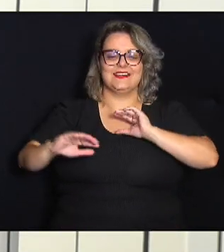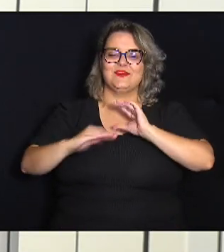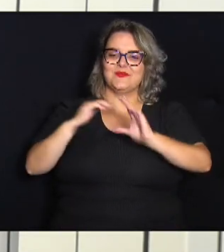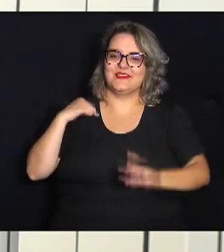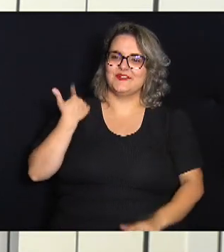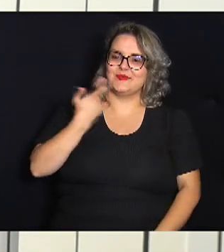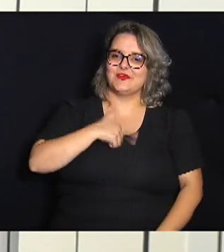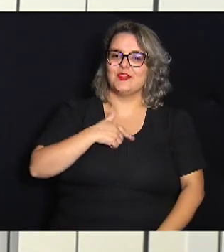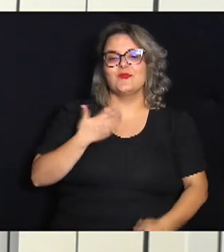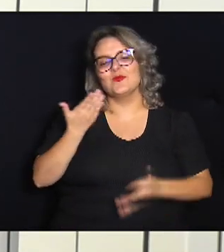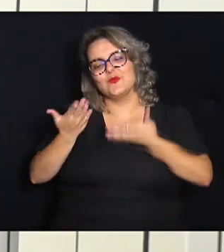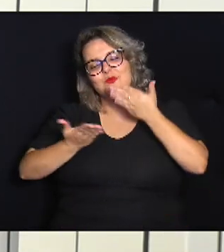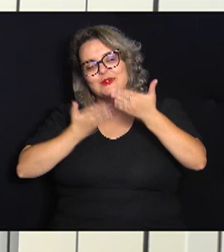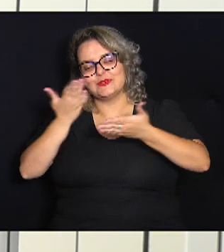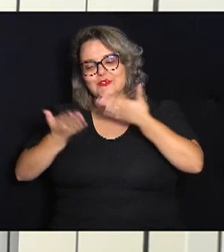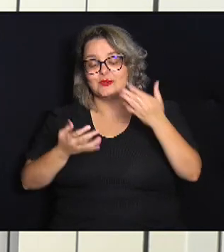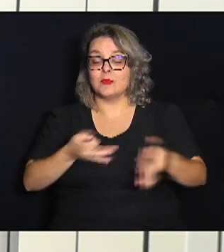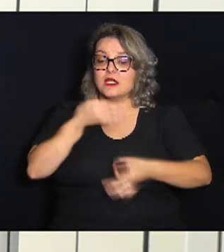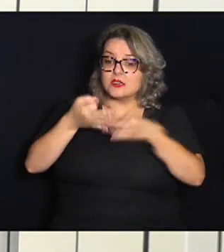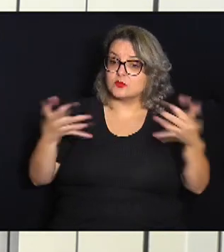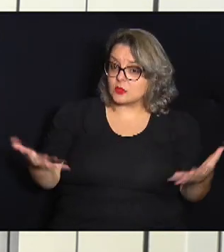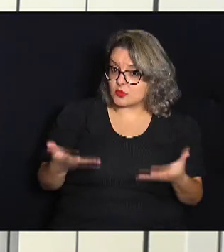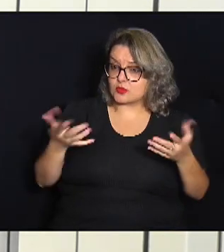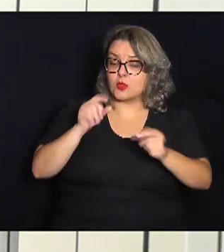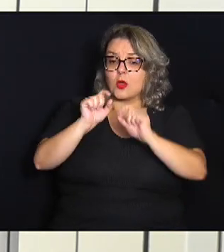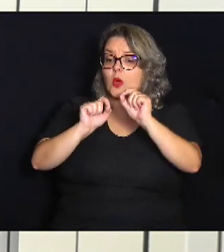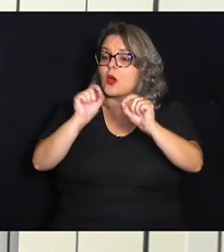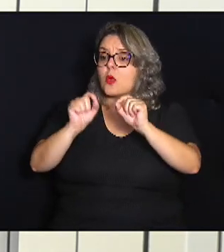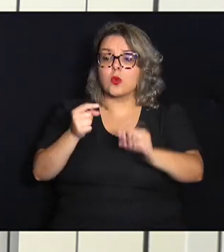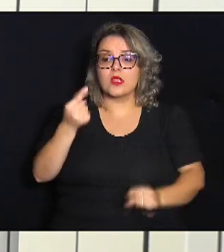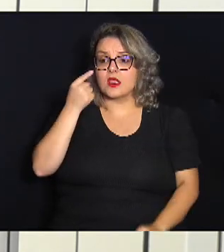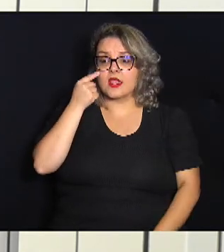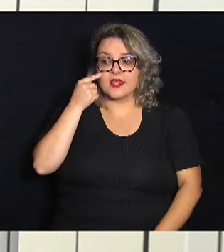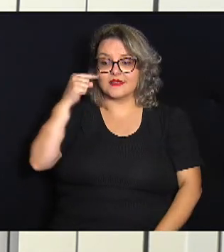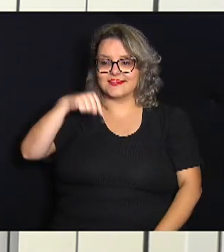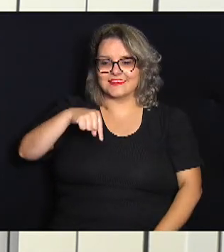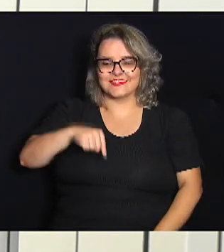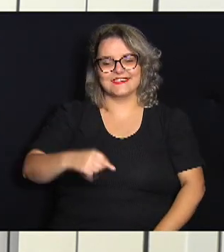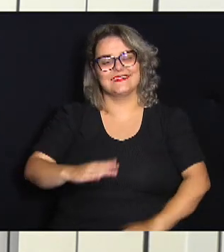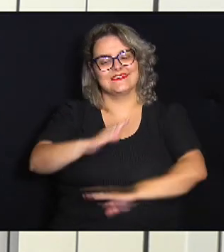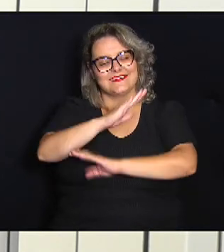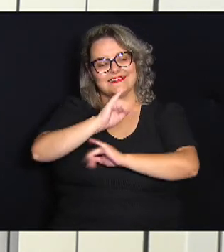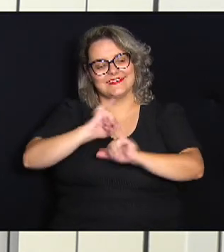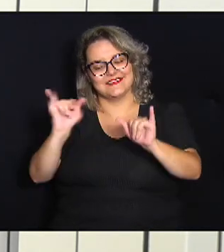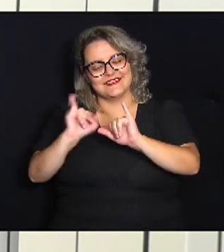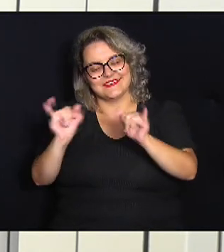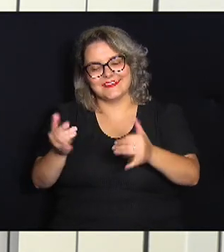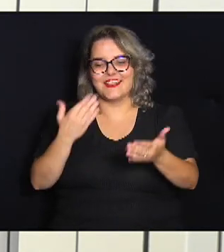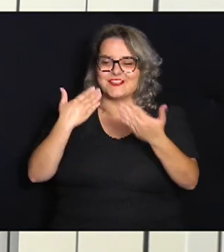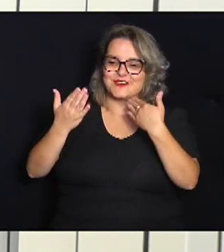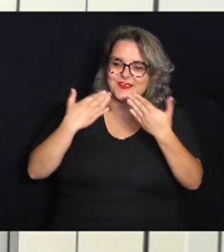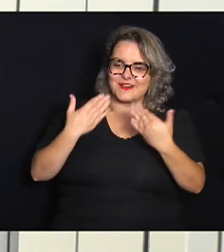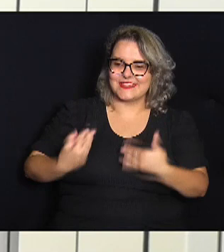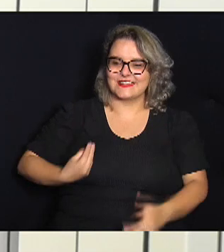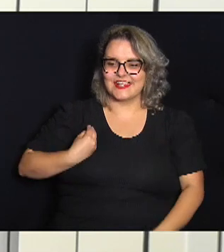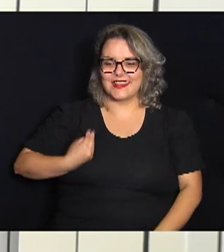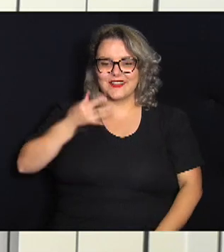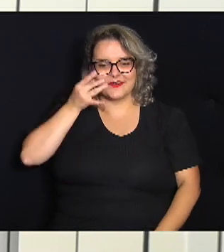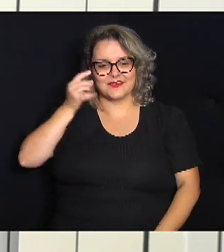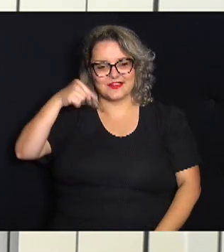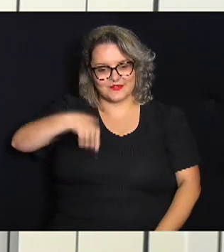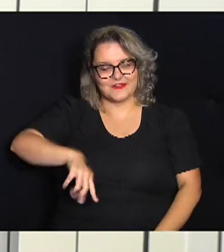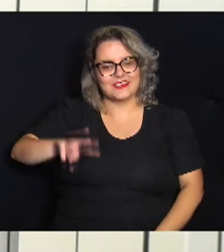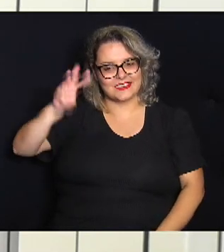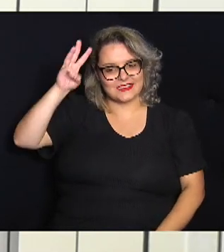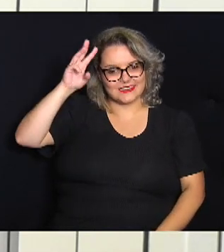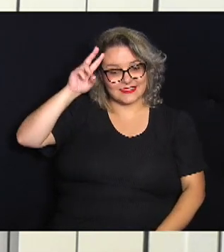e pode enviar o seu elogio, uma crítica construtiva, o que você quer assistir aqui no nosso telejornal, que a gente conversa ao